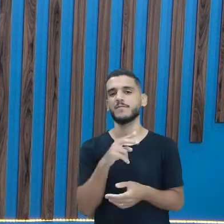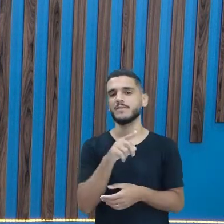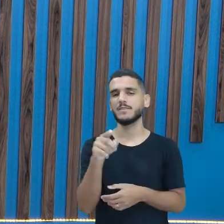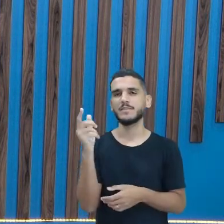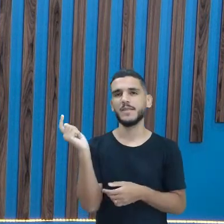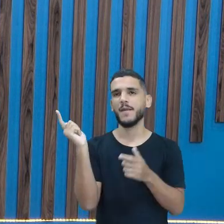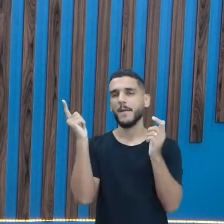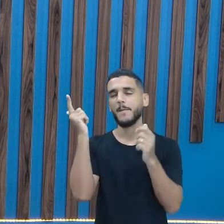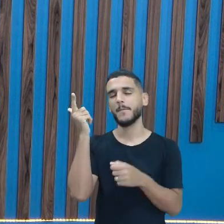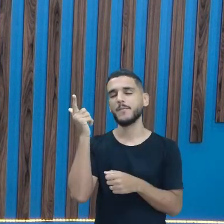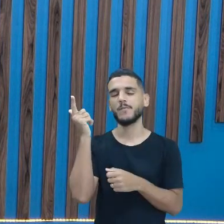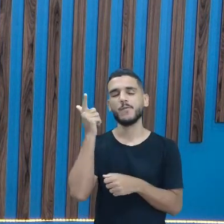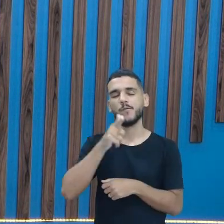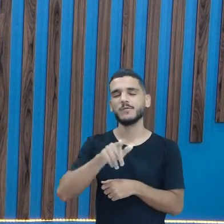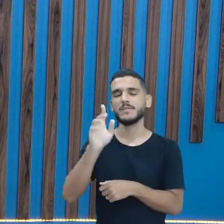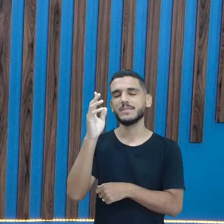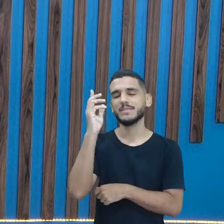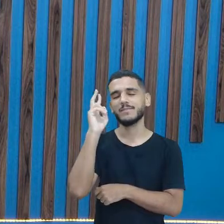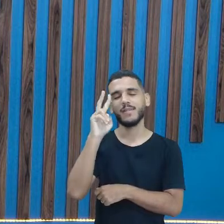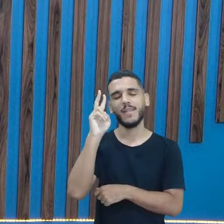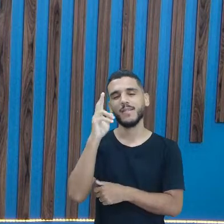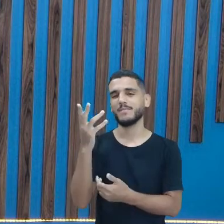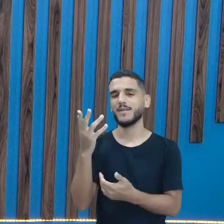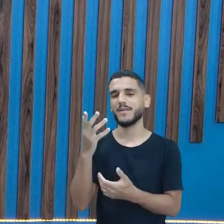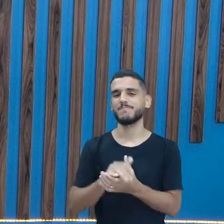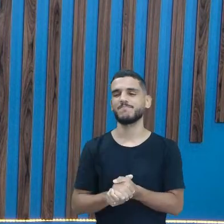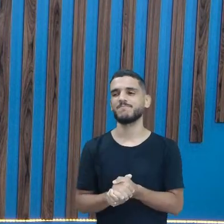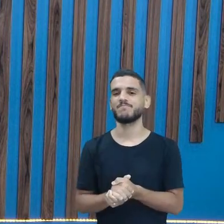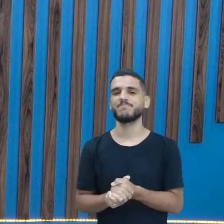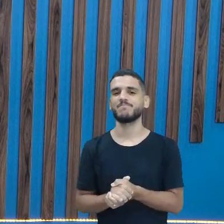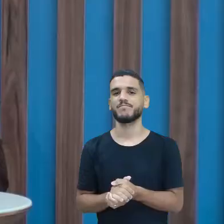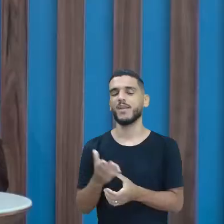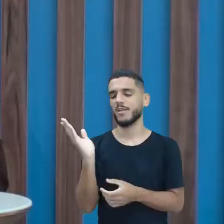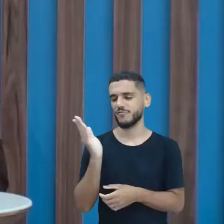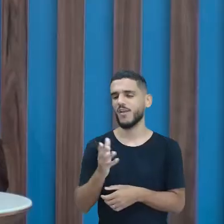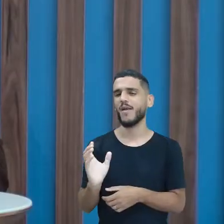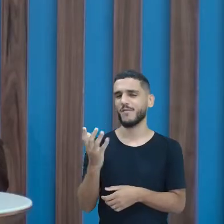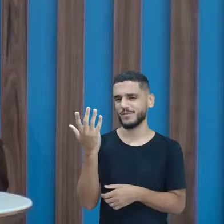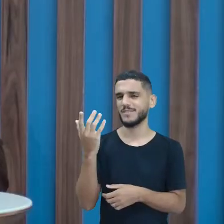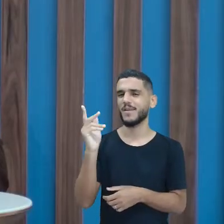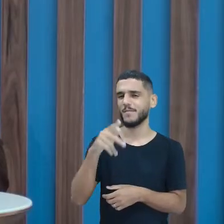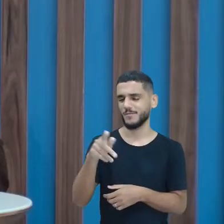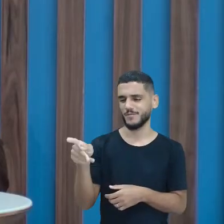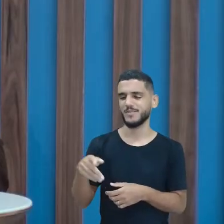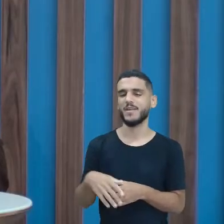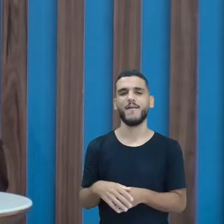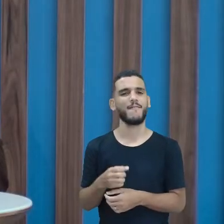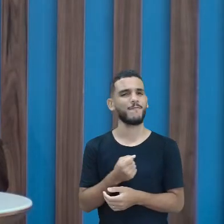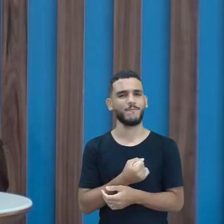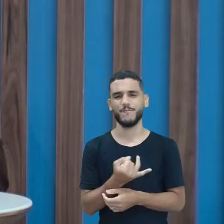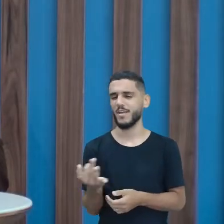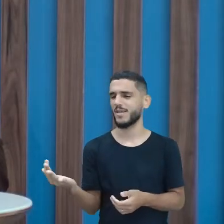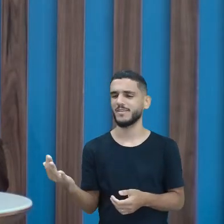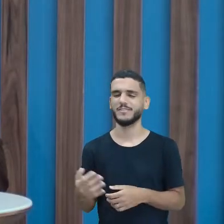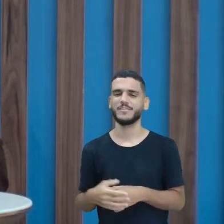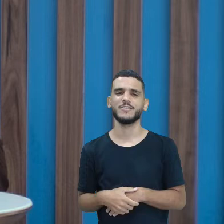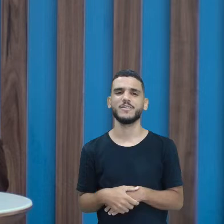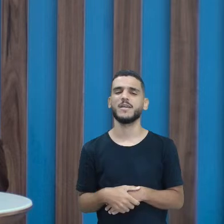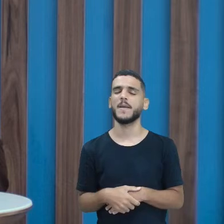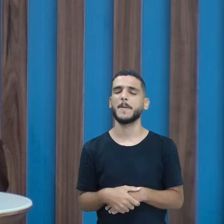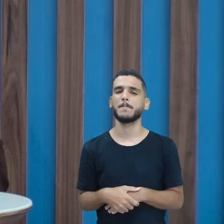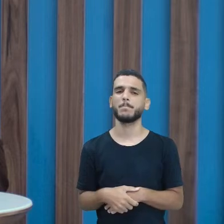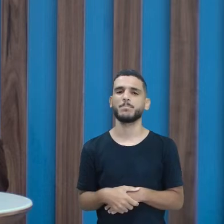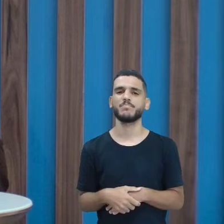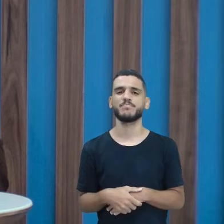algumas coisas que aconteceram? E aí, professora Kay, já aconteceu isso com você? Já, várias vezes. Várias vezes.